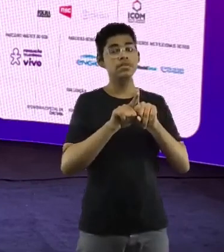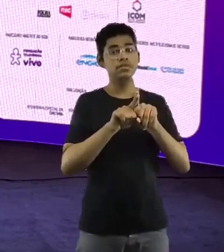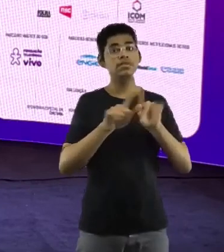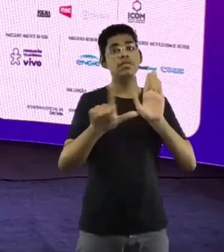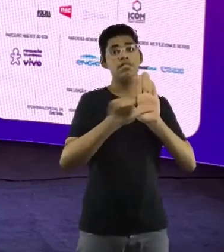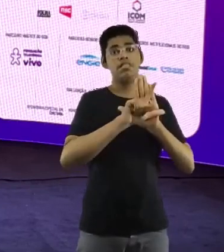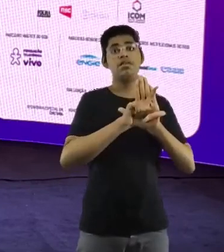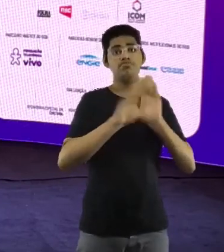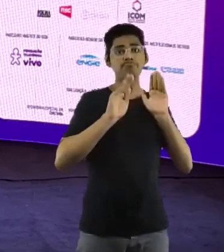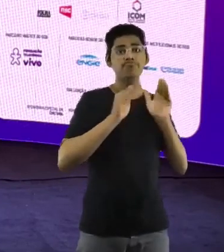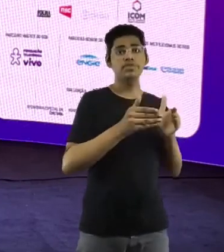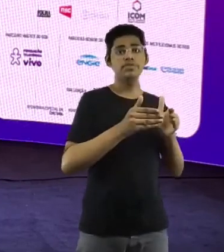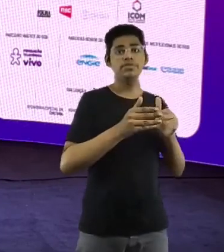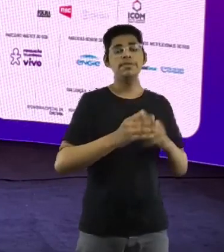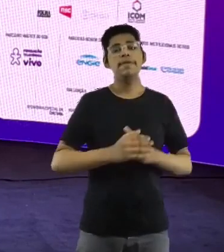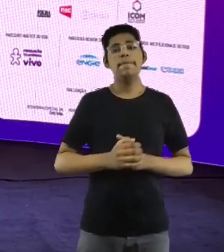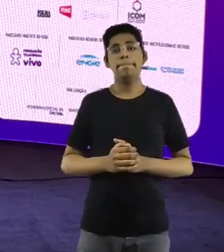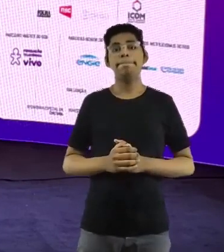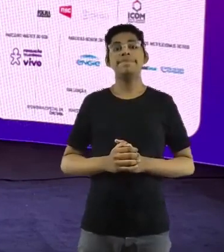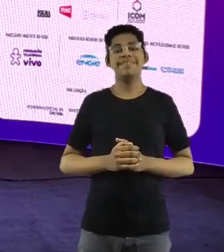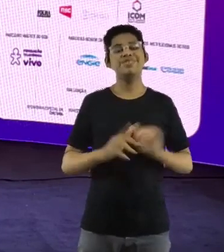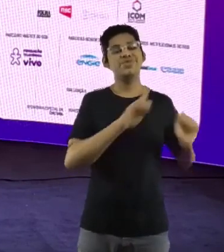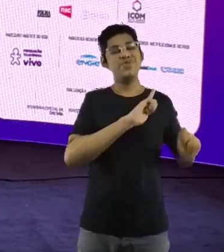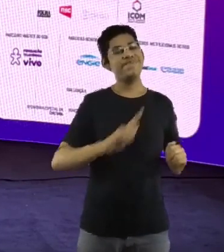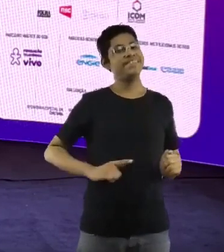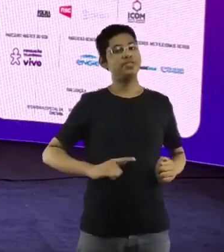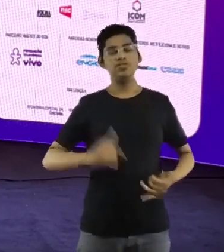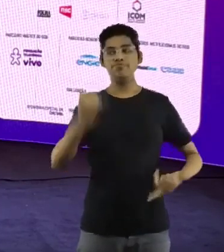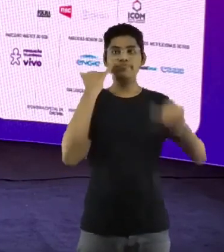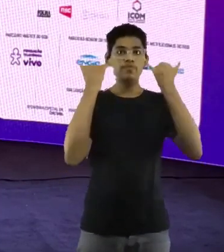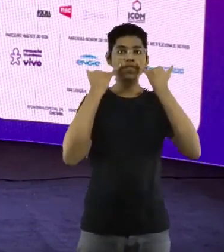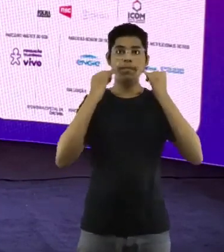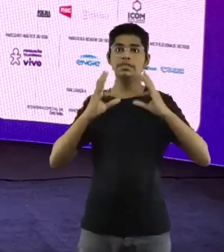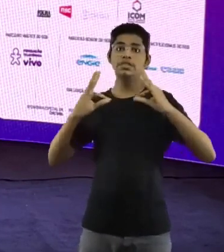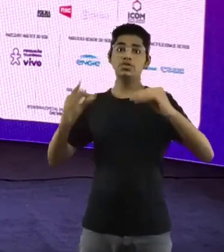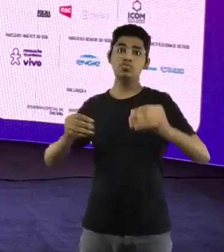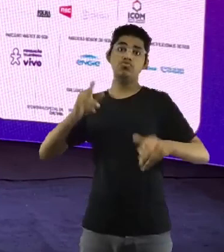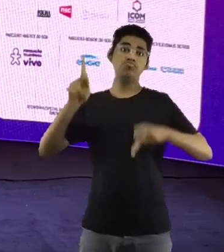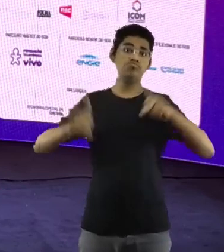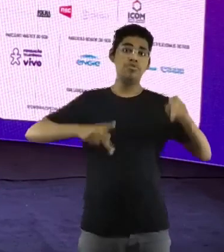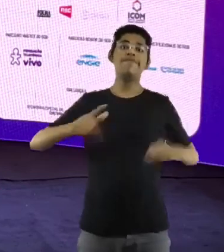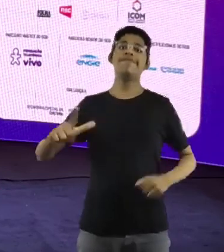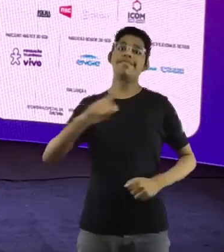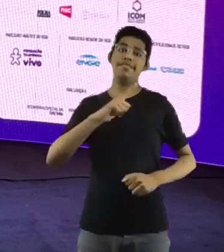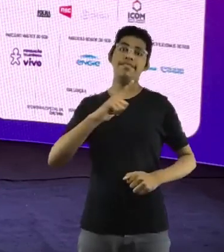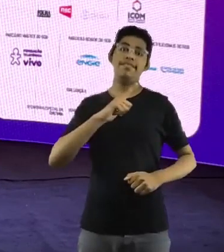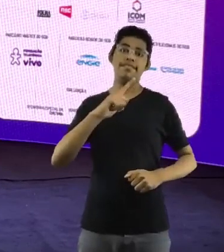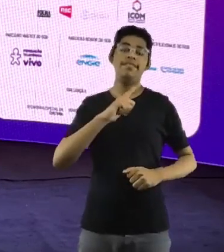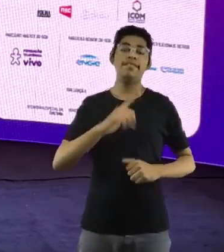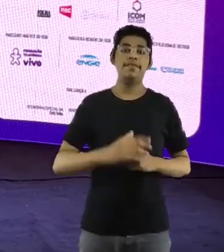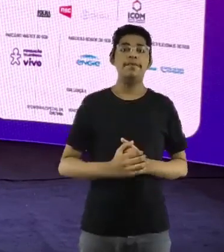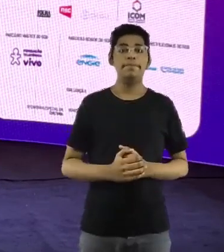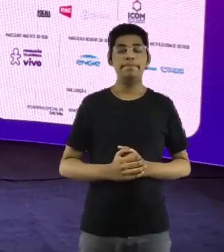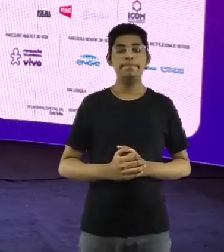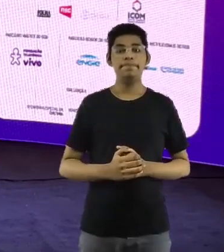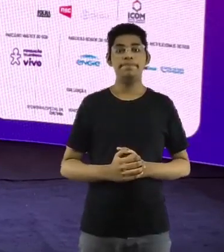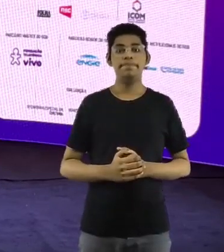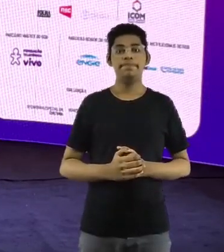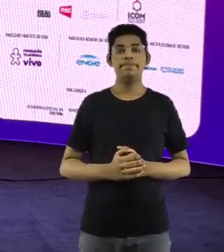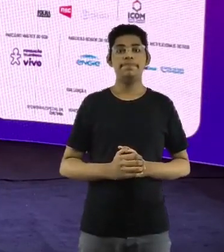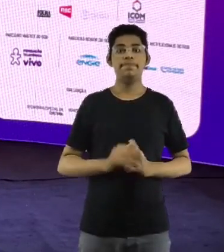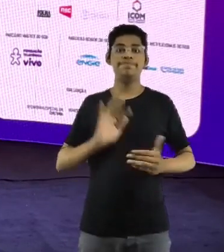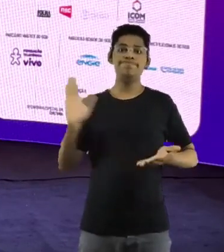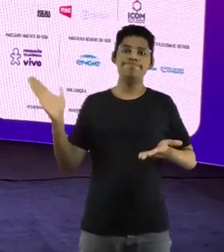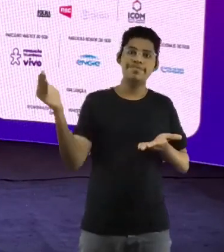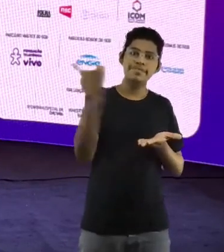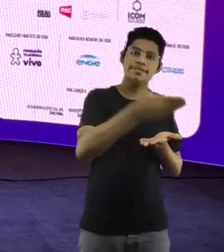muita informação sobre a gente, né? Enfim, censo, tem informação dos vários cadastros que